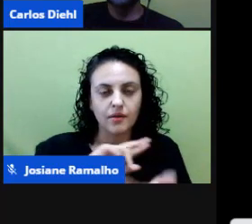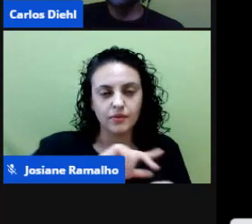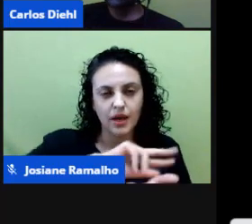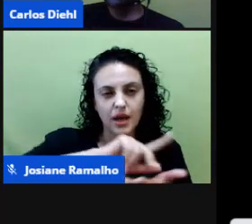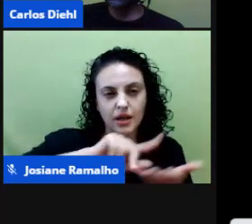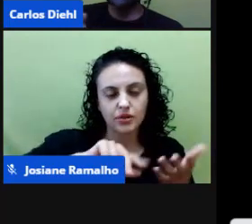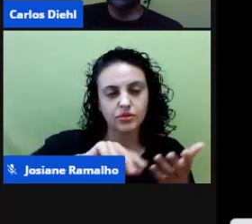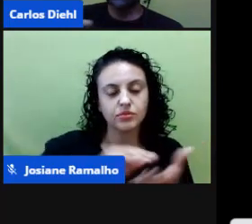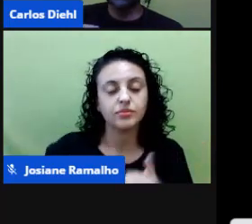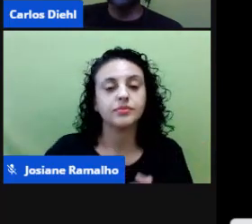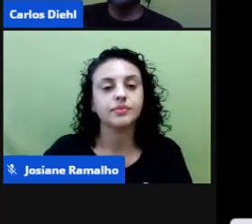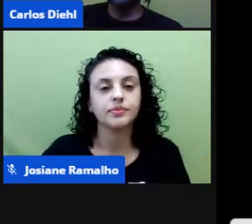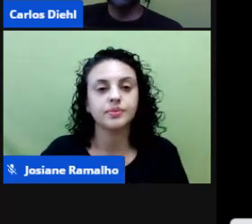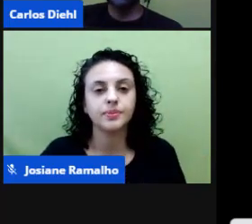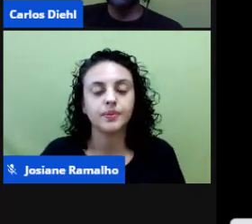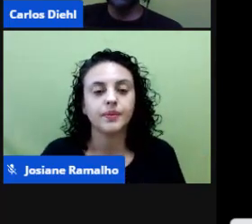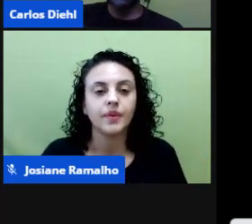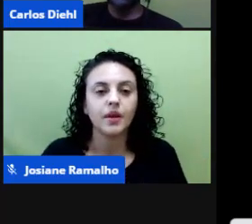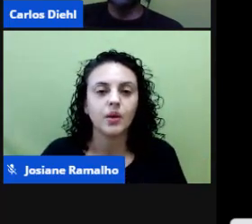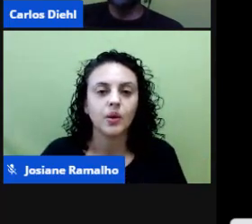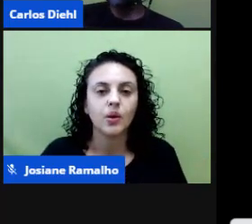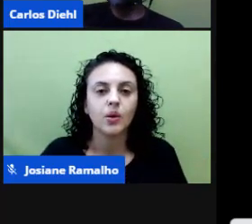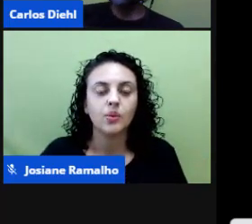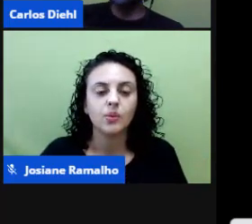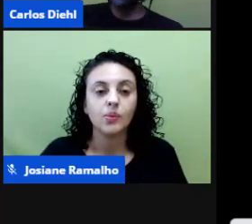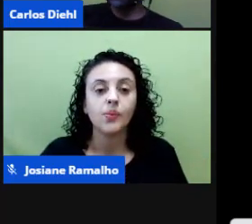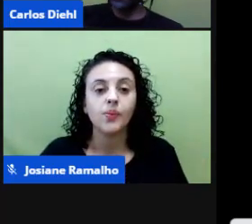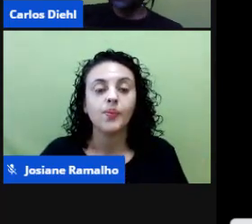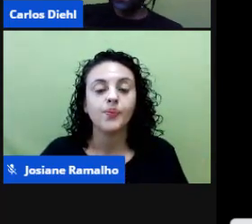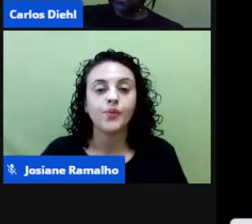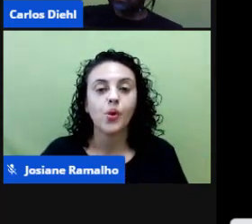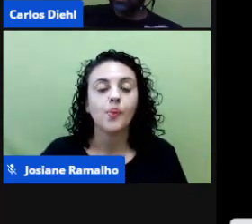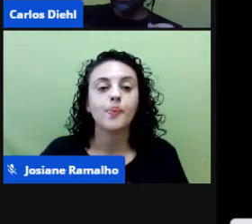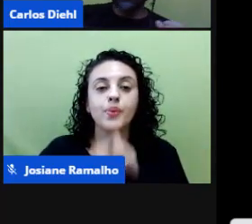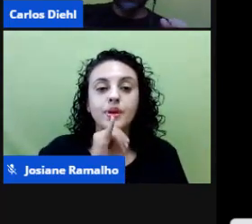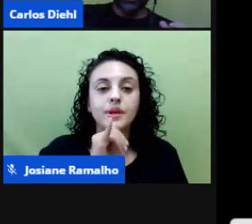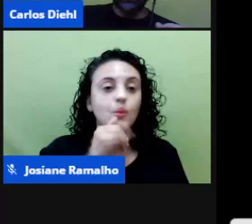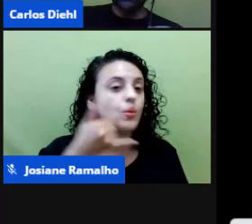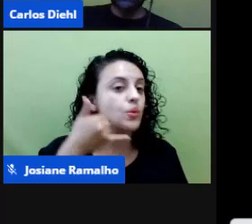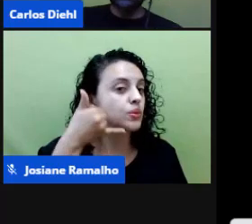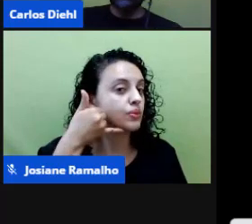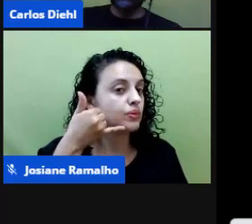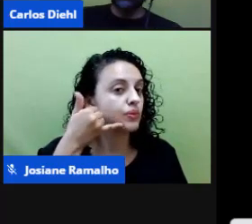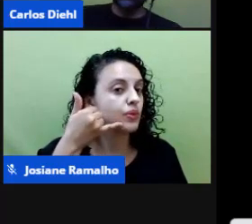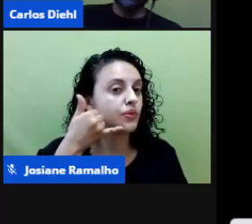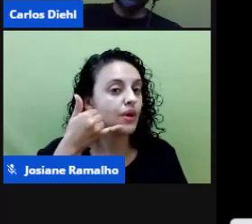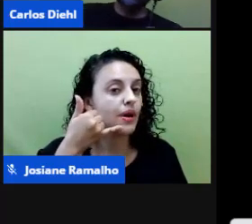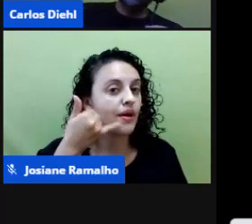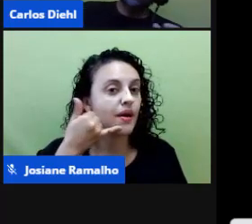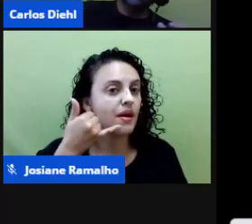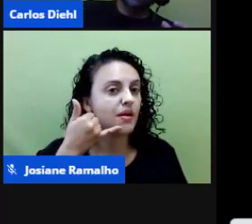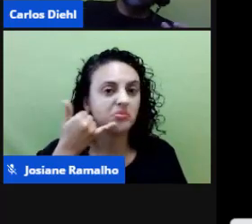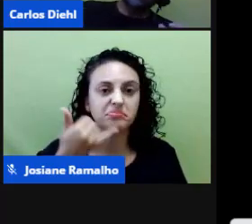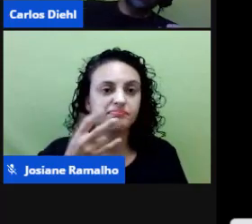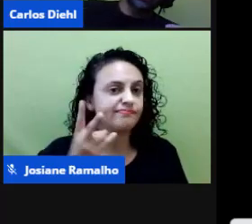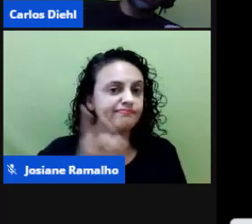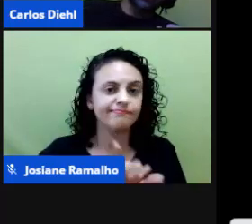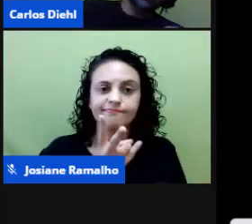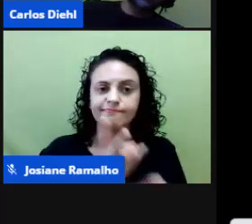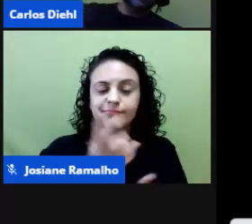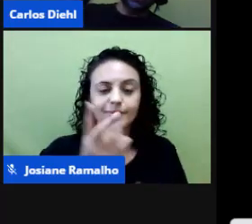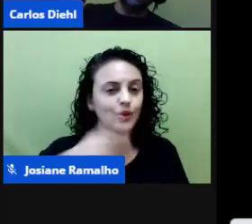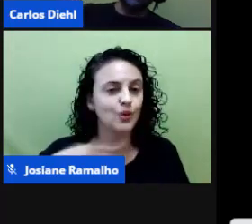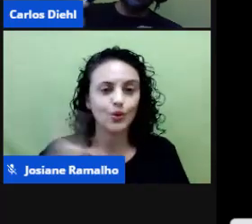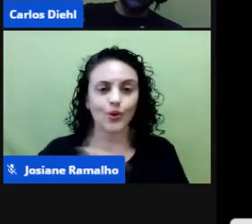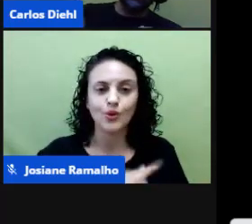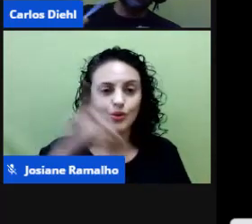veículos. Então, principalmente a gente vê através do celular, que ele está toda hora presente no cotidiano. Quem hoje em